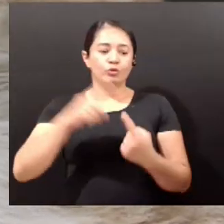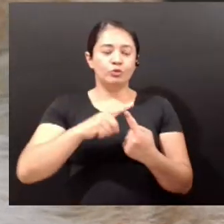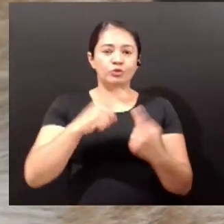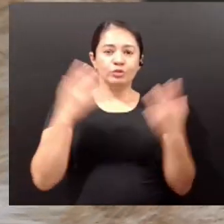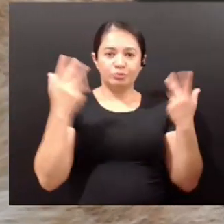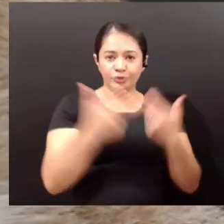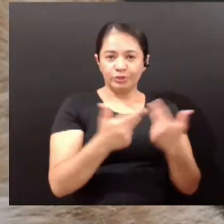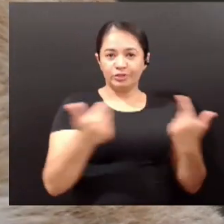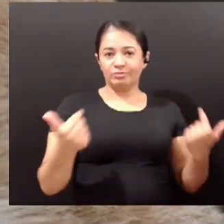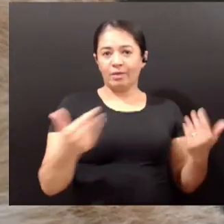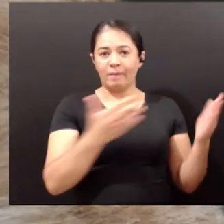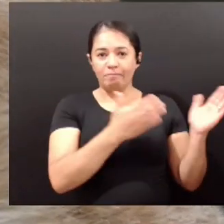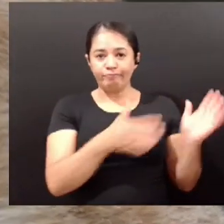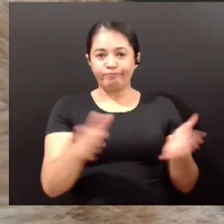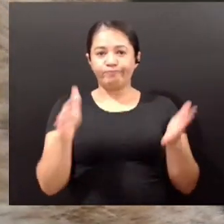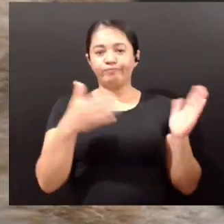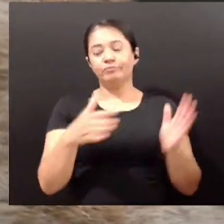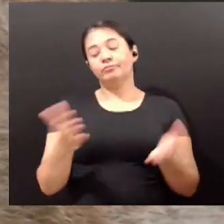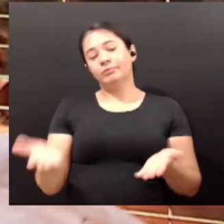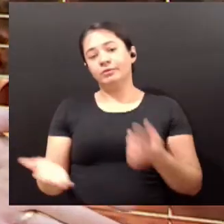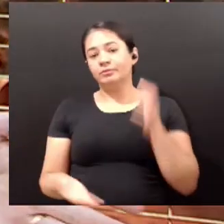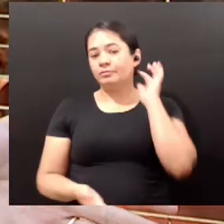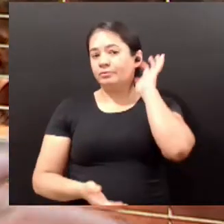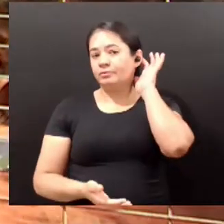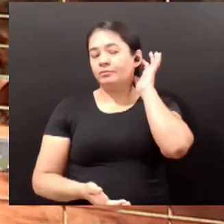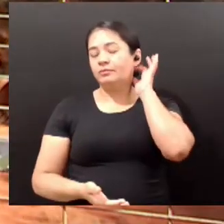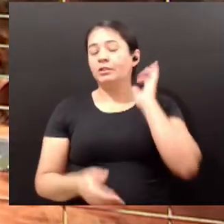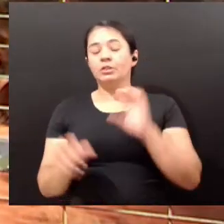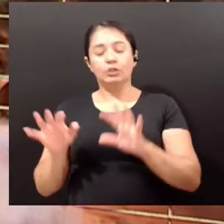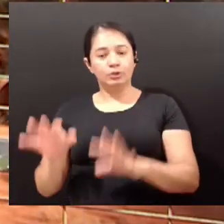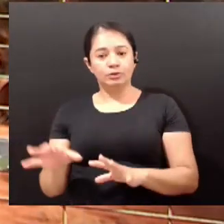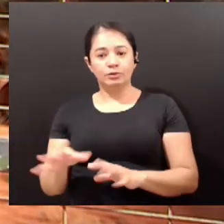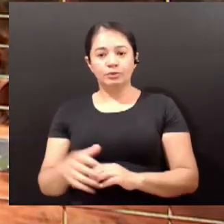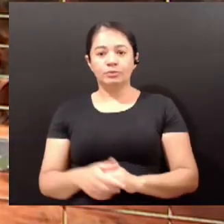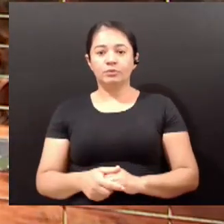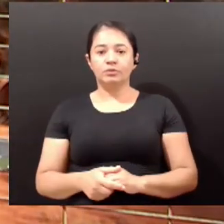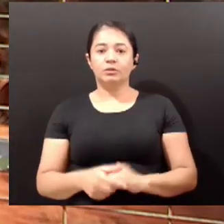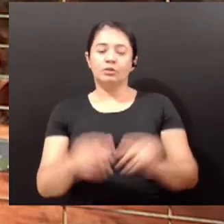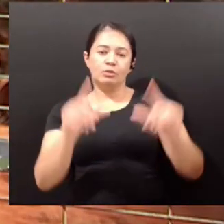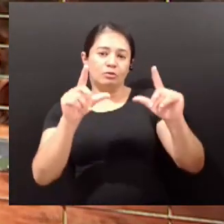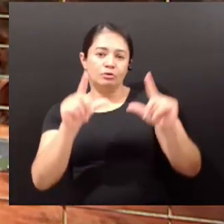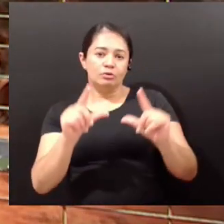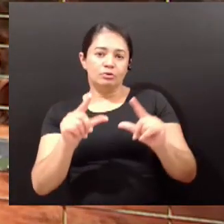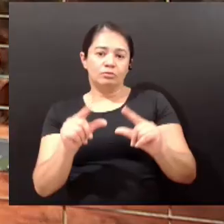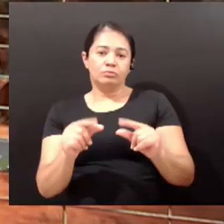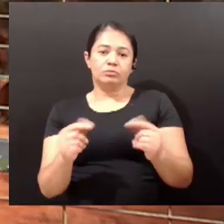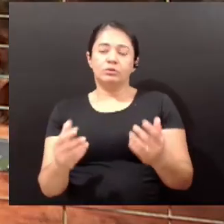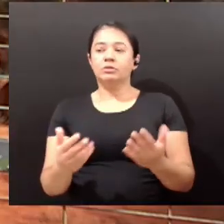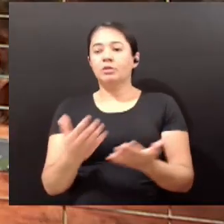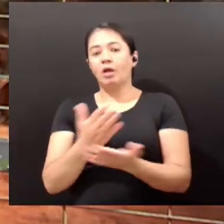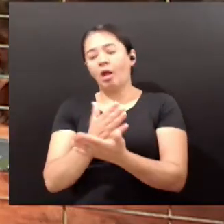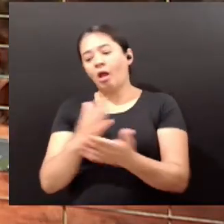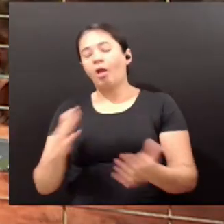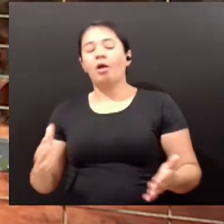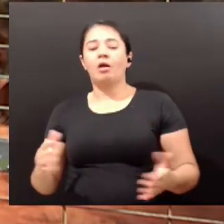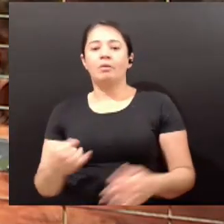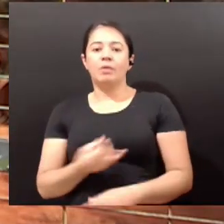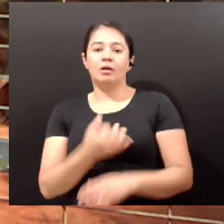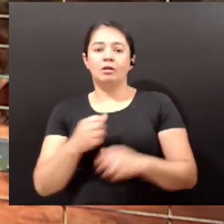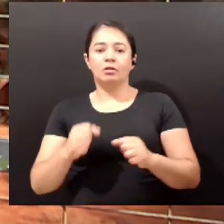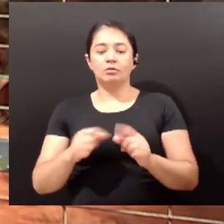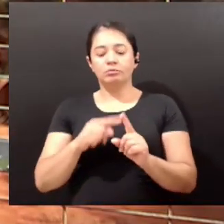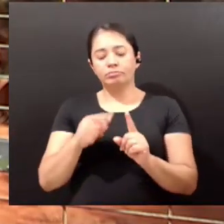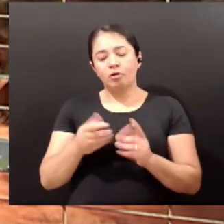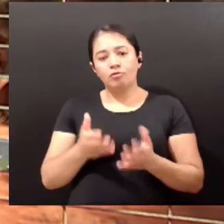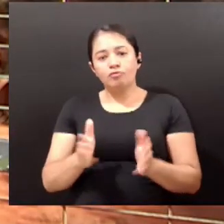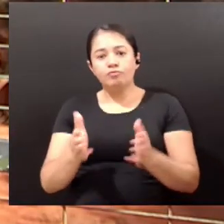E então, isso aí vai diminuir, vai acabar ameaçando realmente a